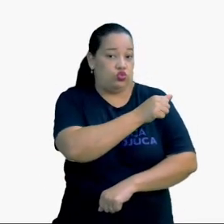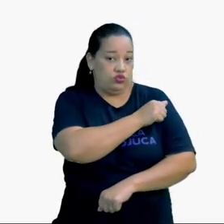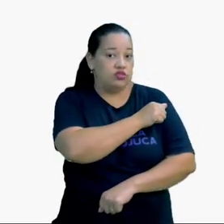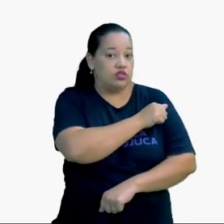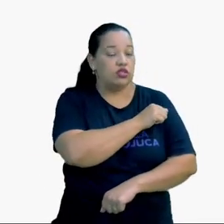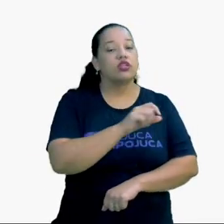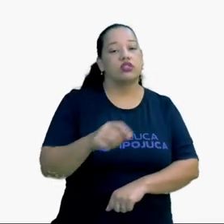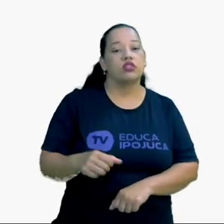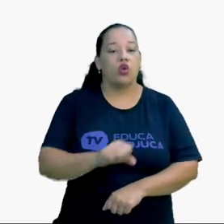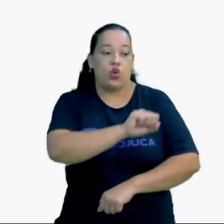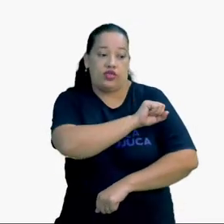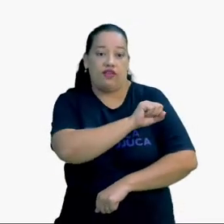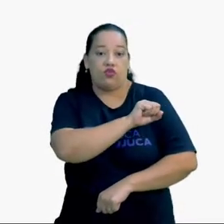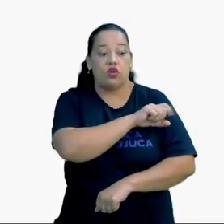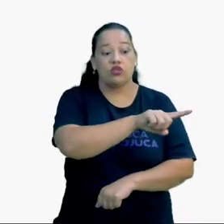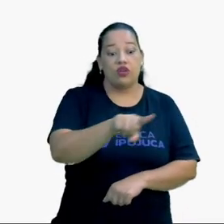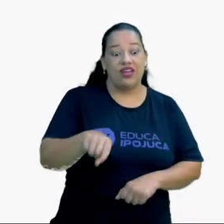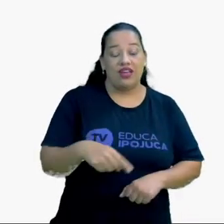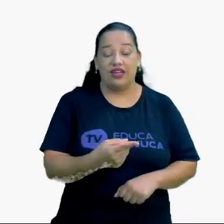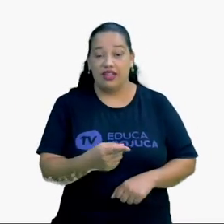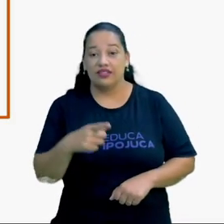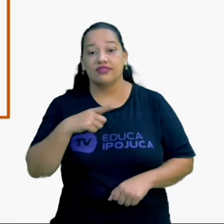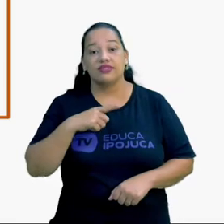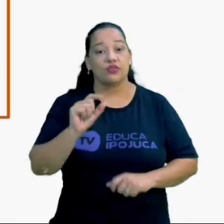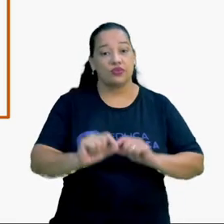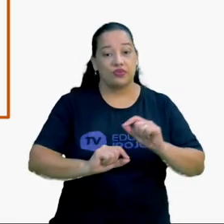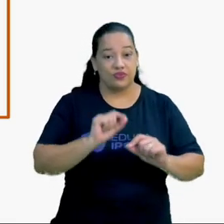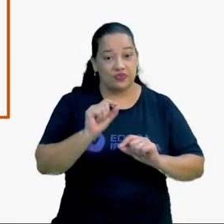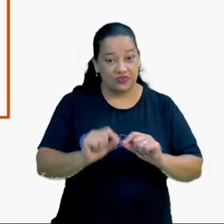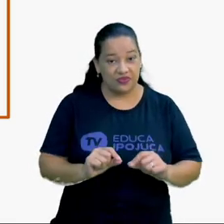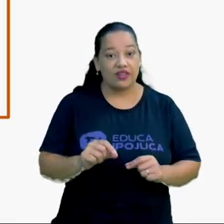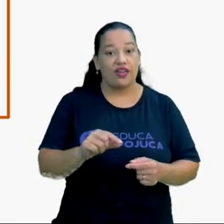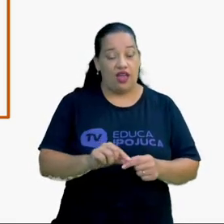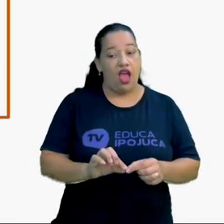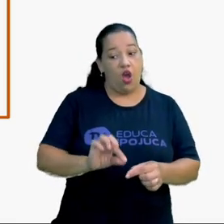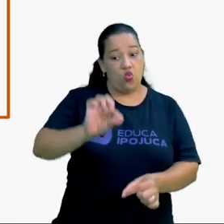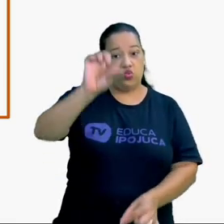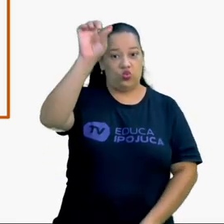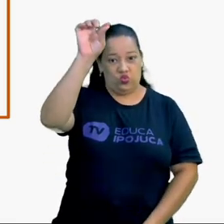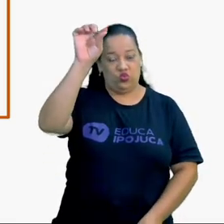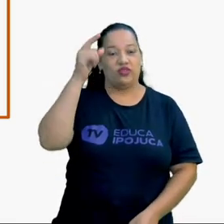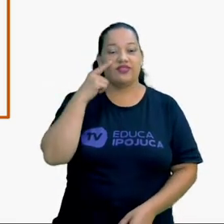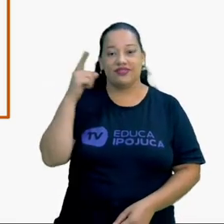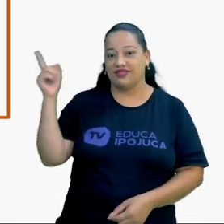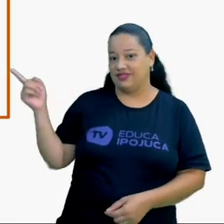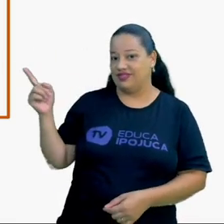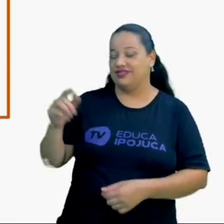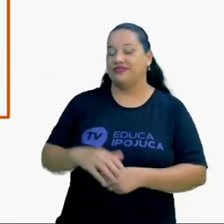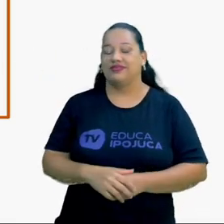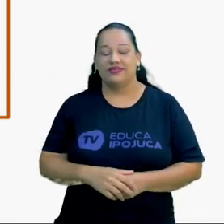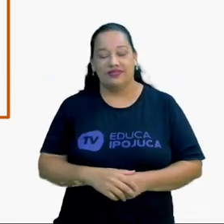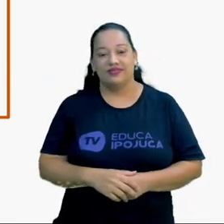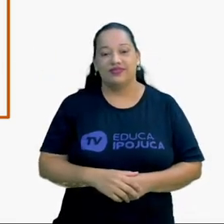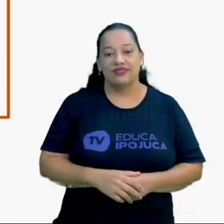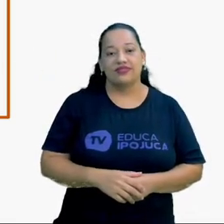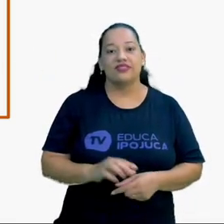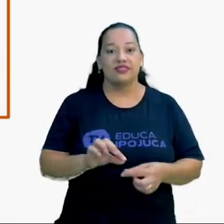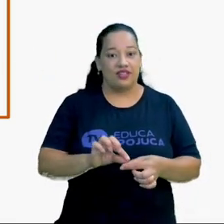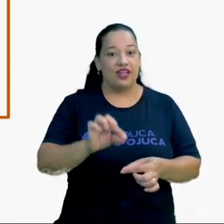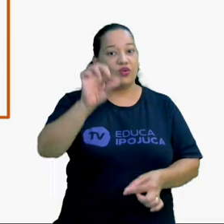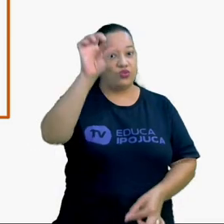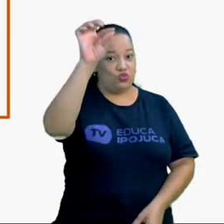uma escola está descrita na lista a seguir. Vamos lá. Essas são as estaturas,